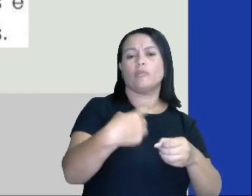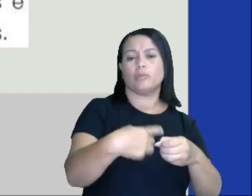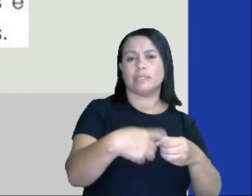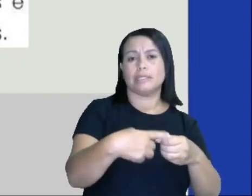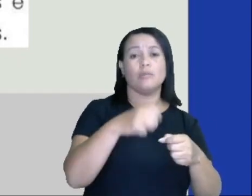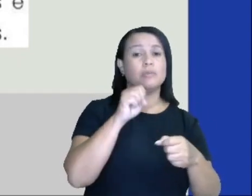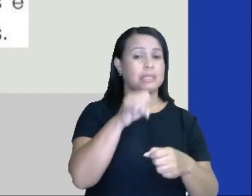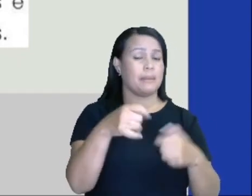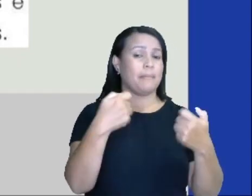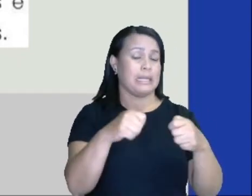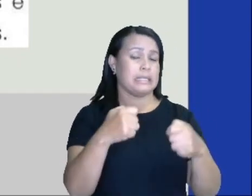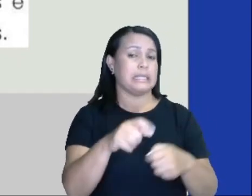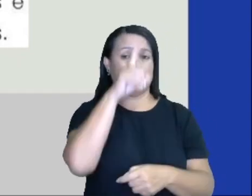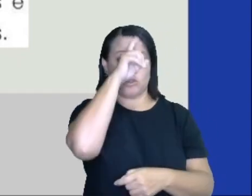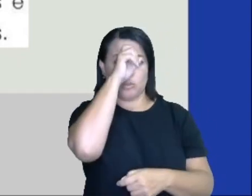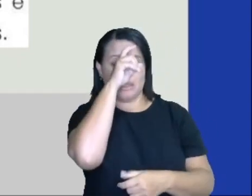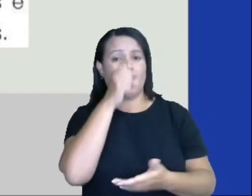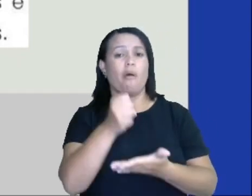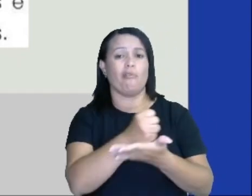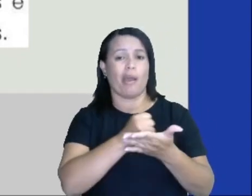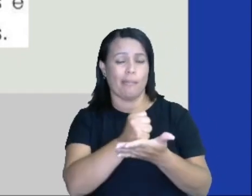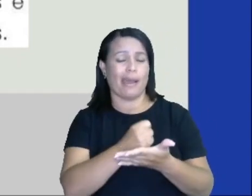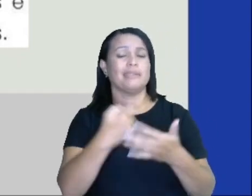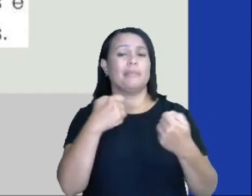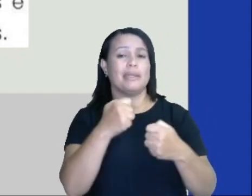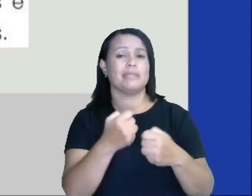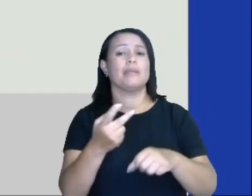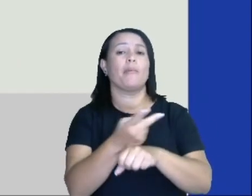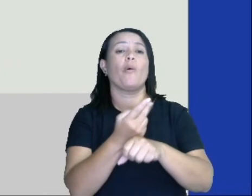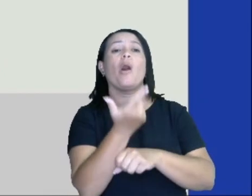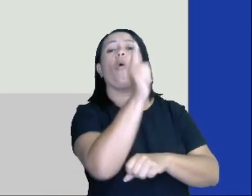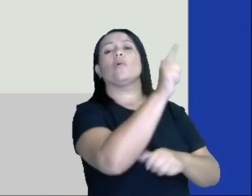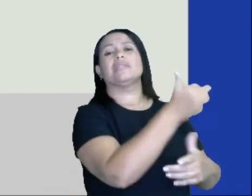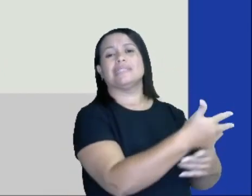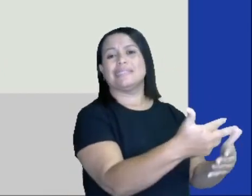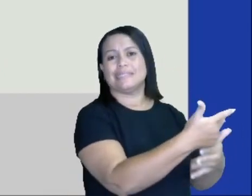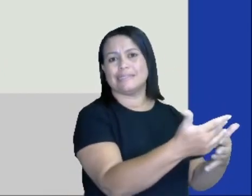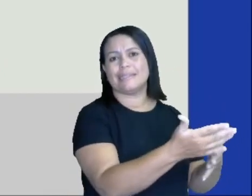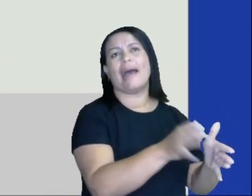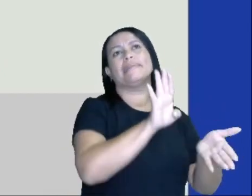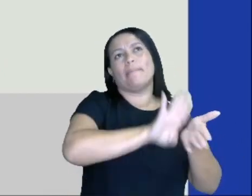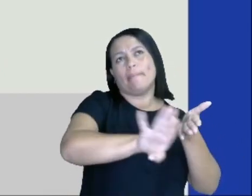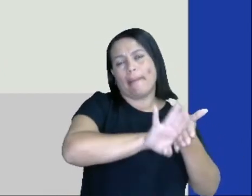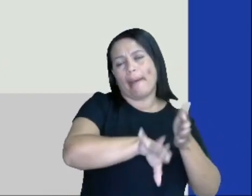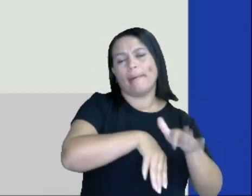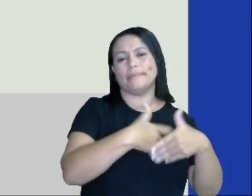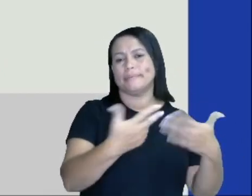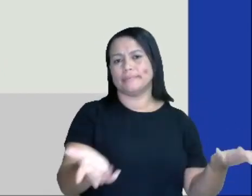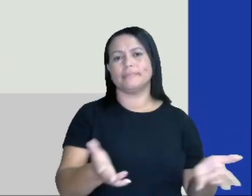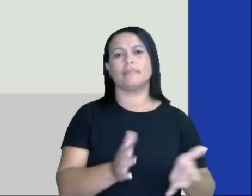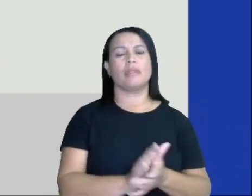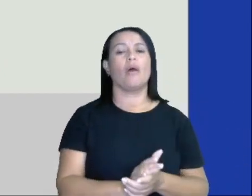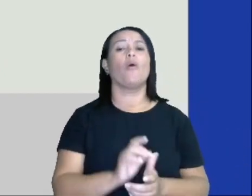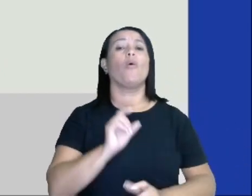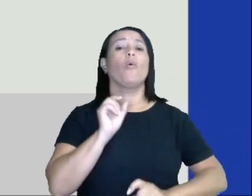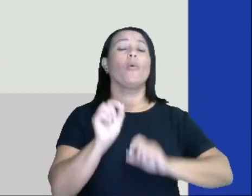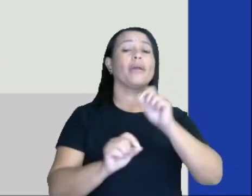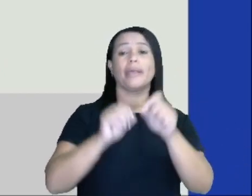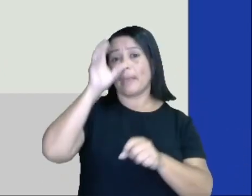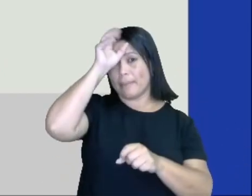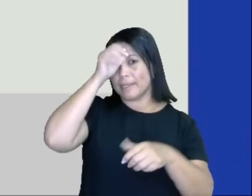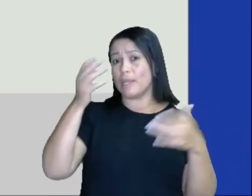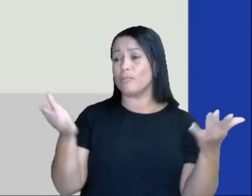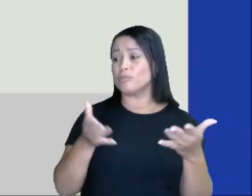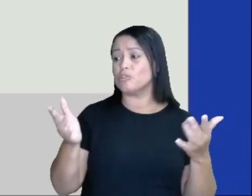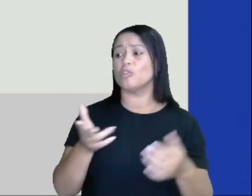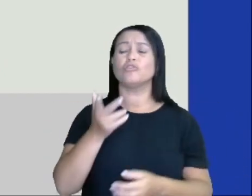precisa de hospital, de farmácia, elas precisam procurar em outras cidades, né, banco e tudo mais. Então, o que aprendemos hoje?